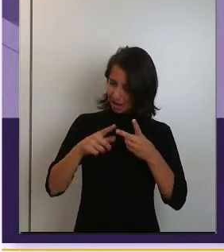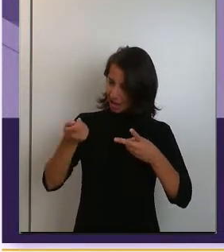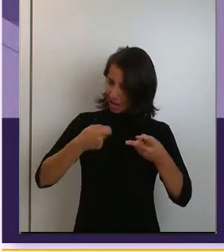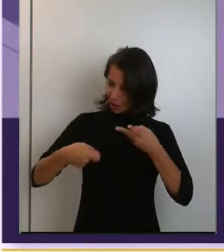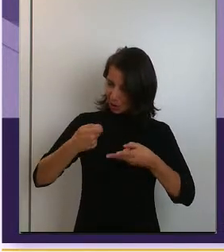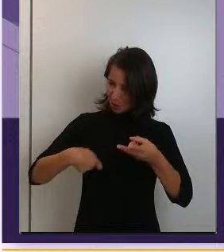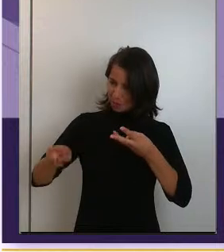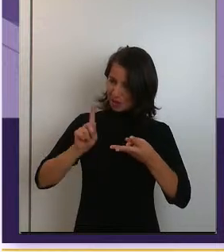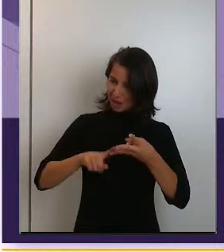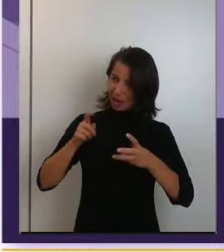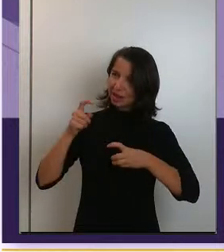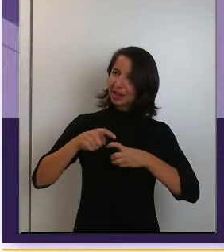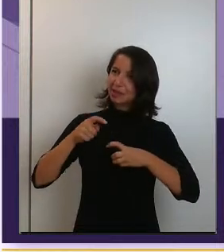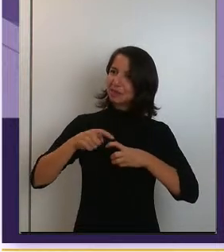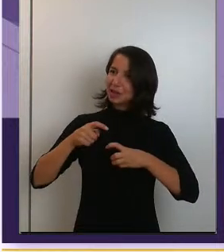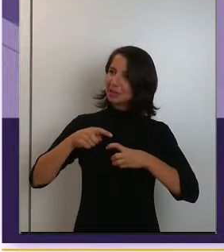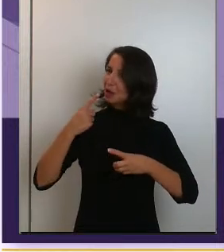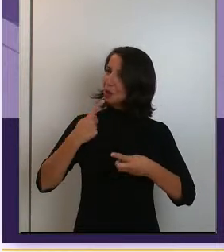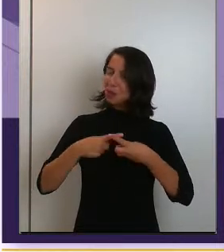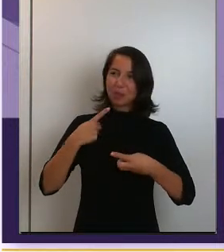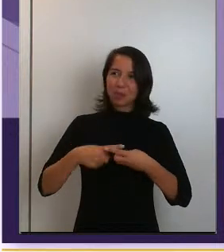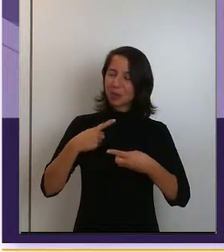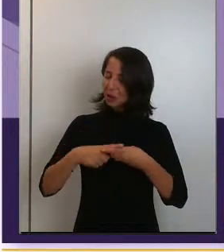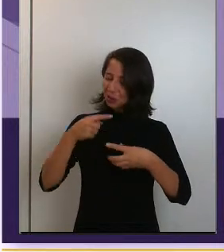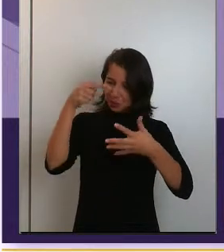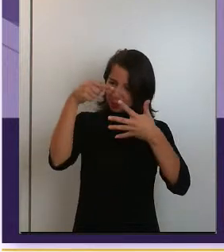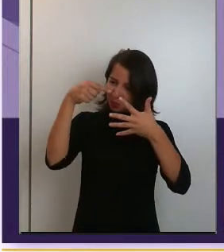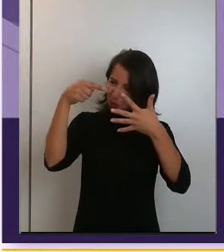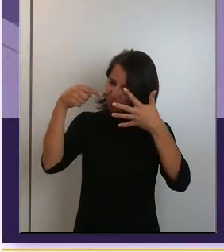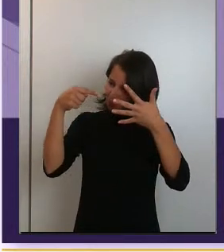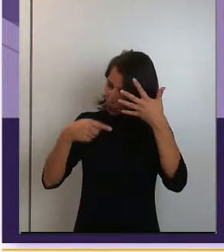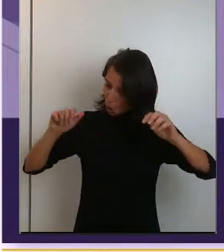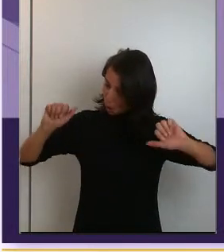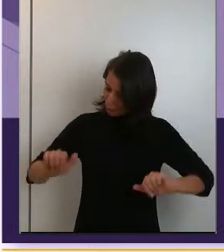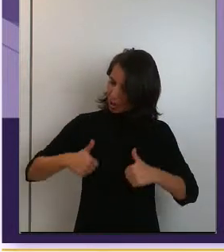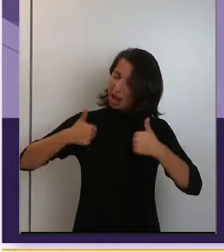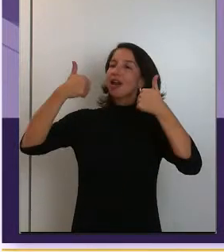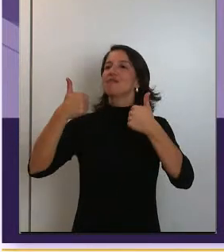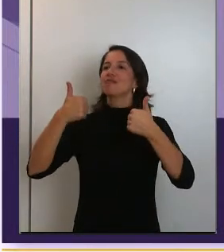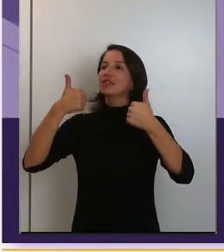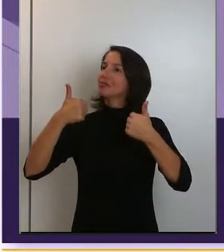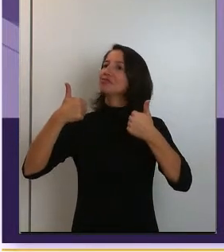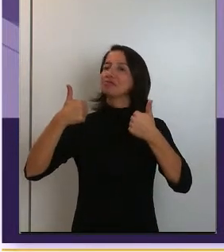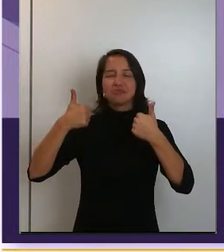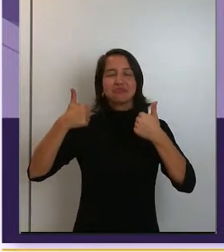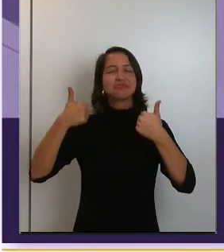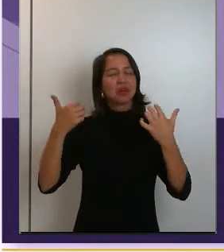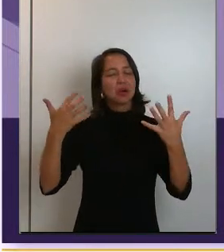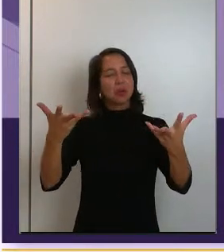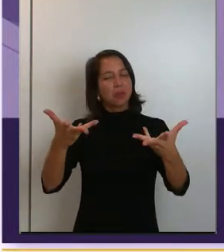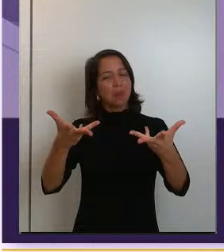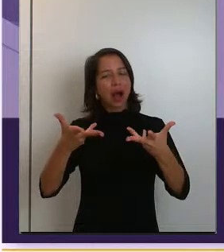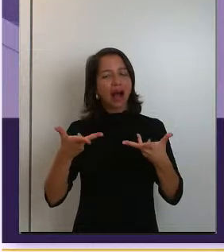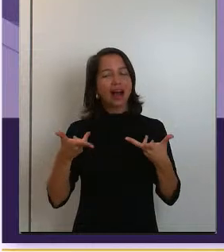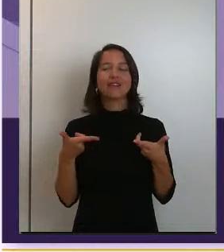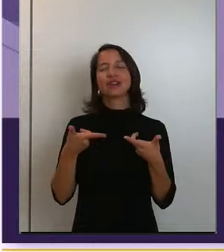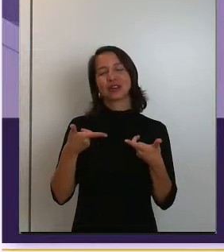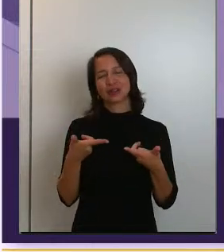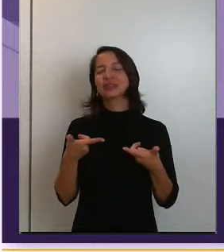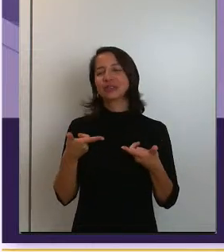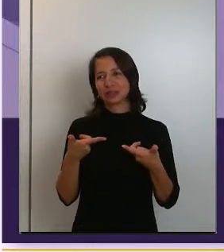medicina, porque os benefícios que o aleitamento traria, essa suposta invenção, traria,